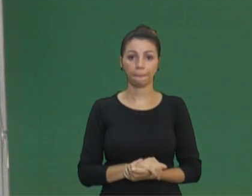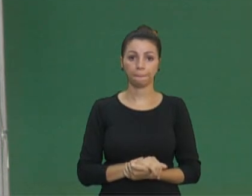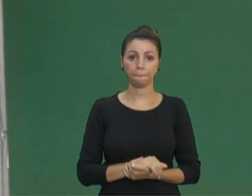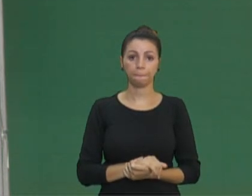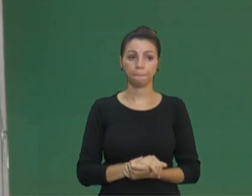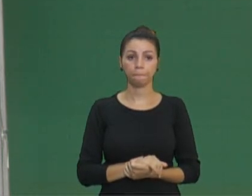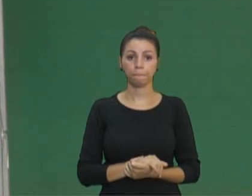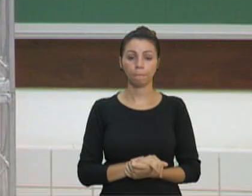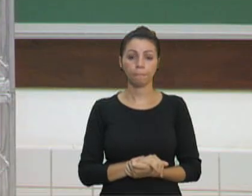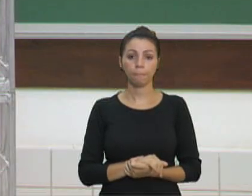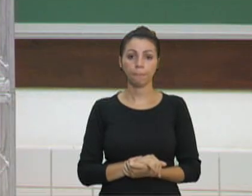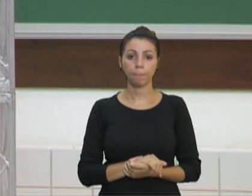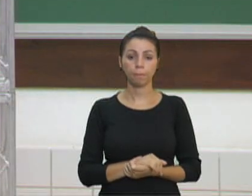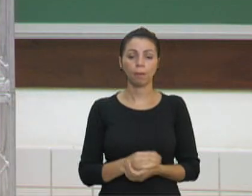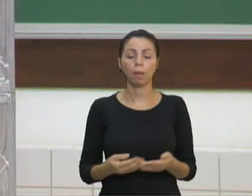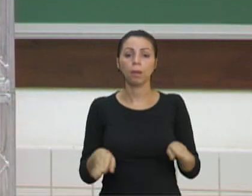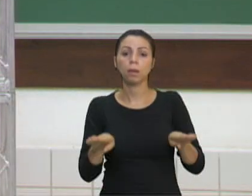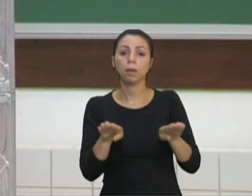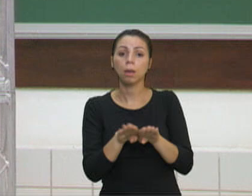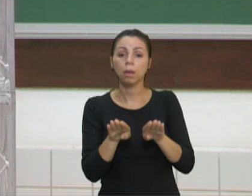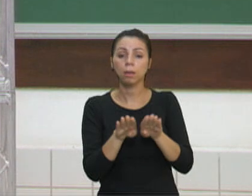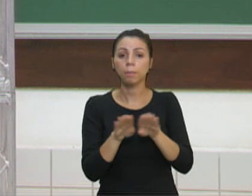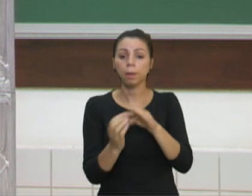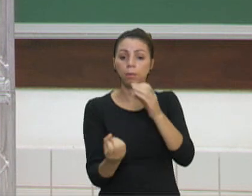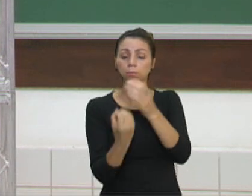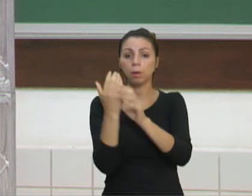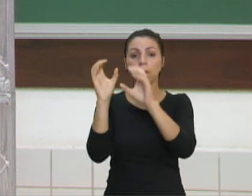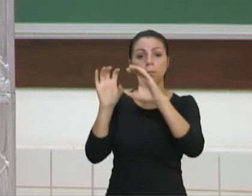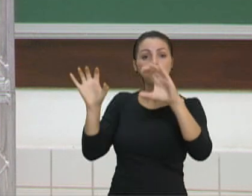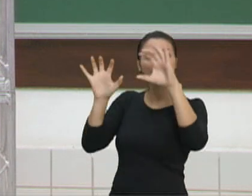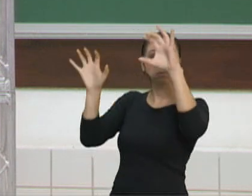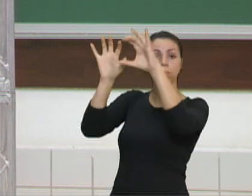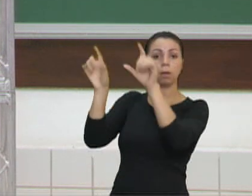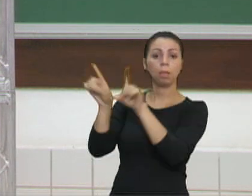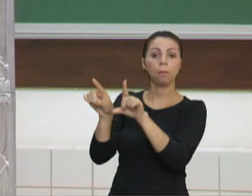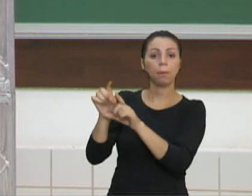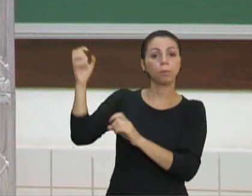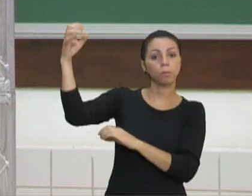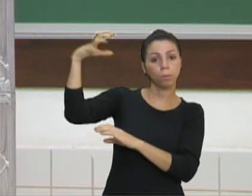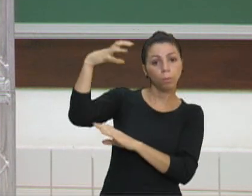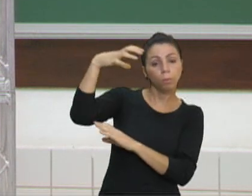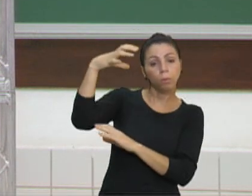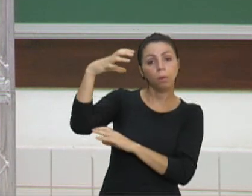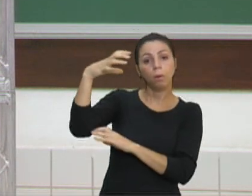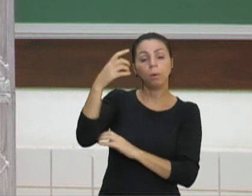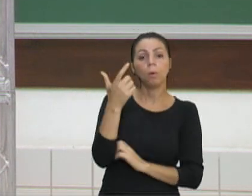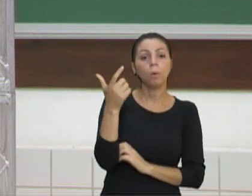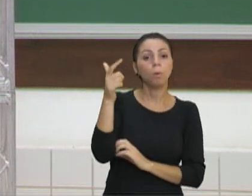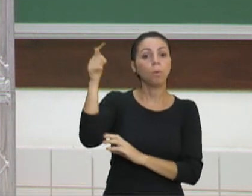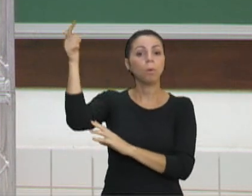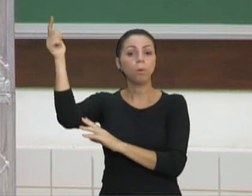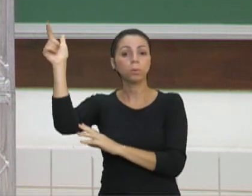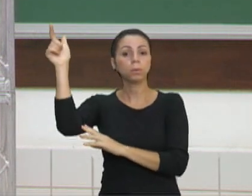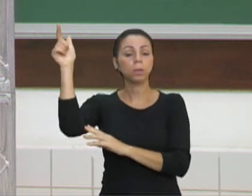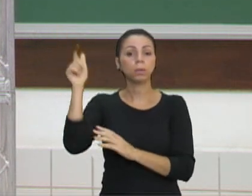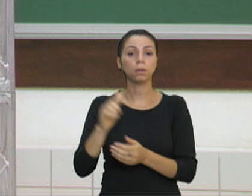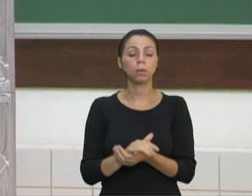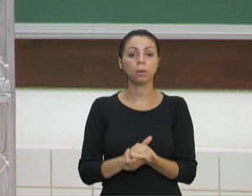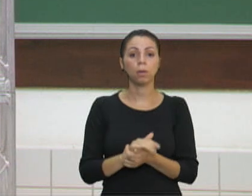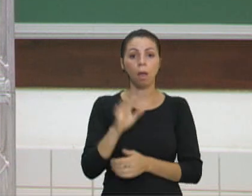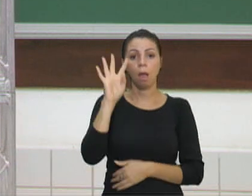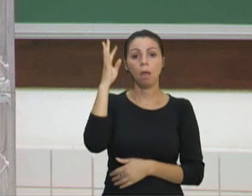Além disso que eu falei, da formação das nuvens e da chuva, uma outra coisa que também é resultado